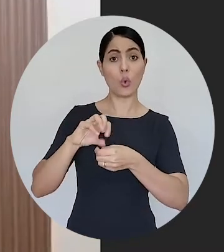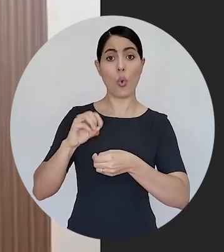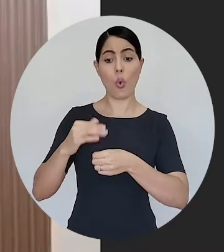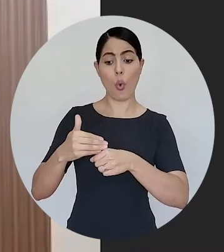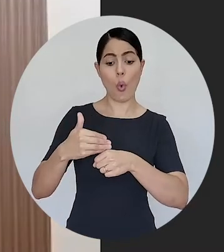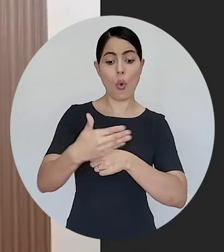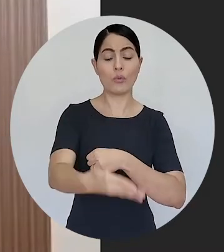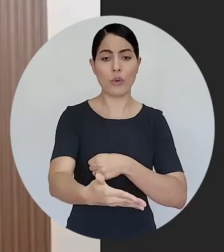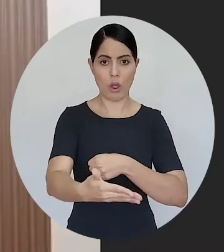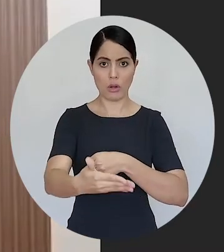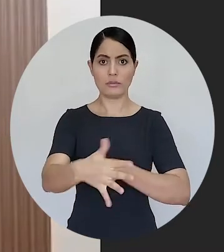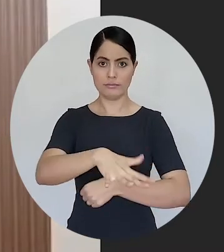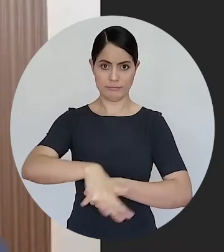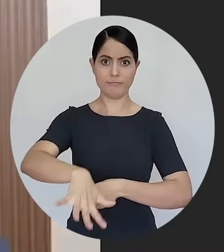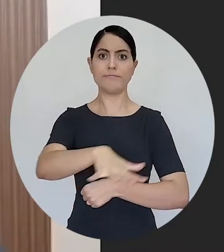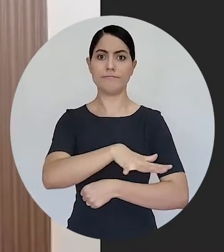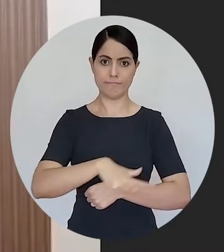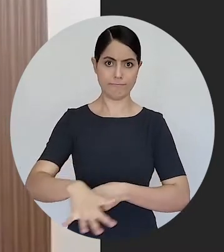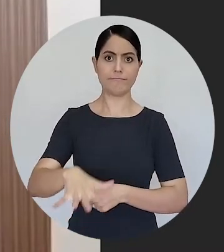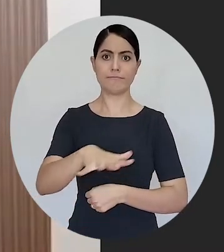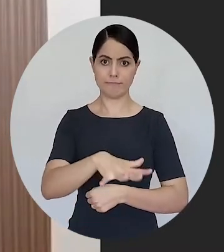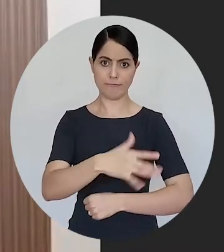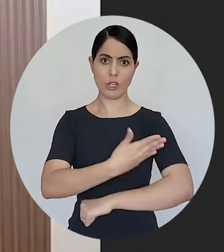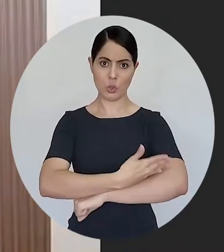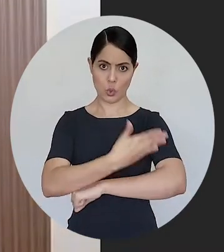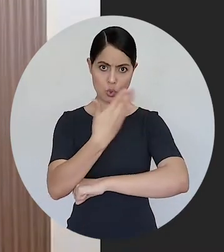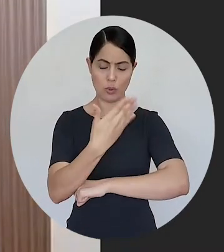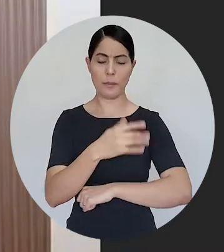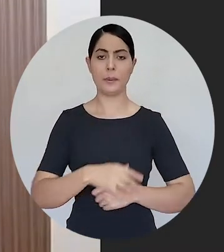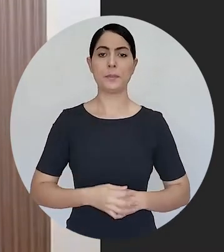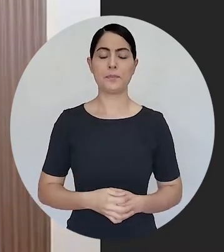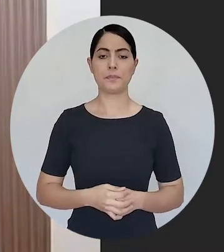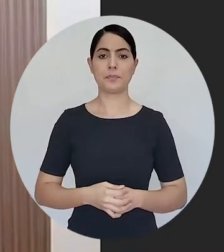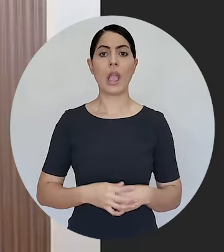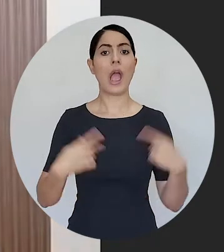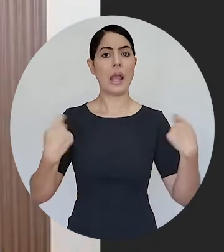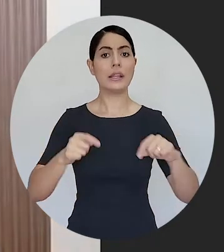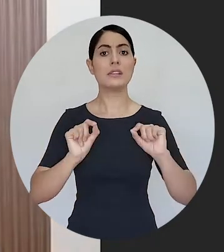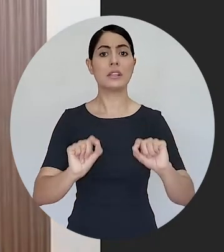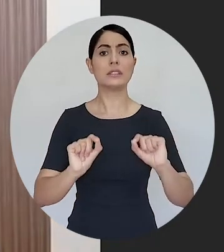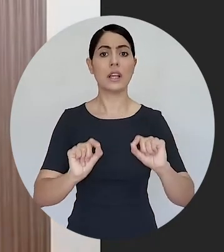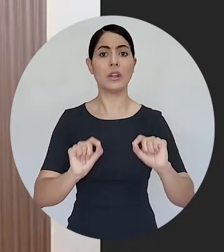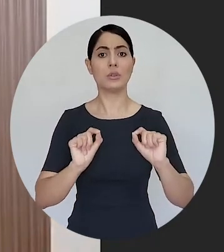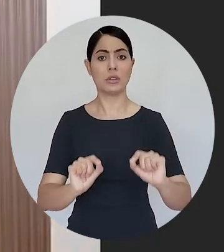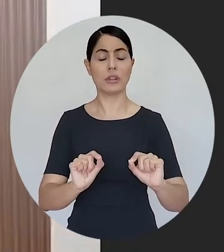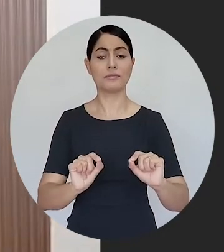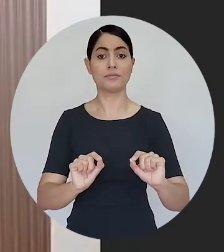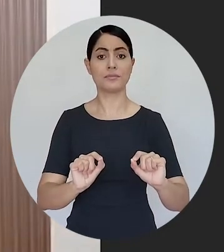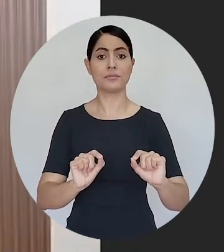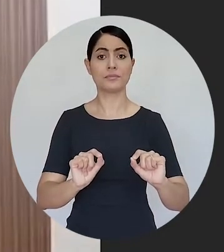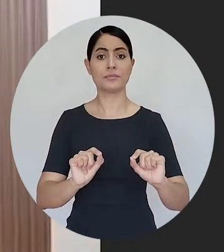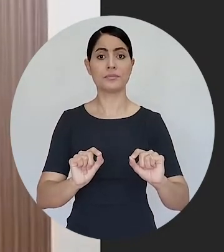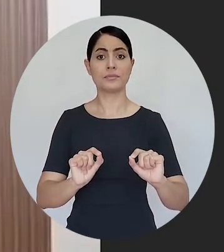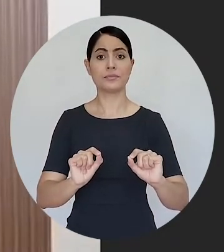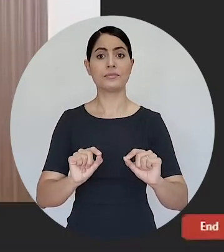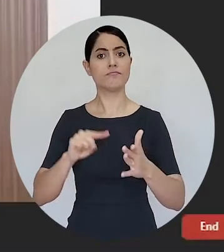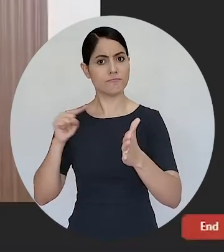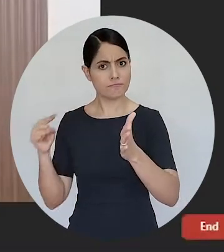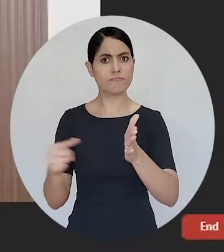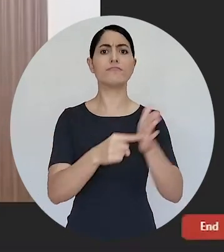área externa, ou seja, na área comum do condomínio, ela seja